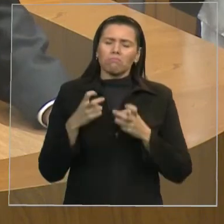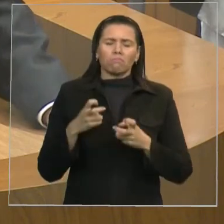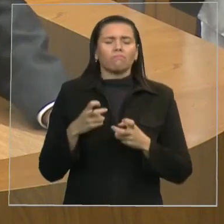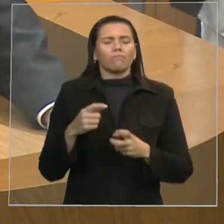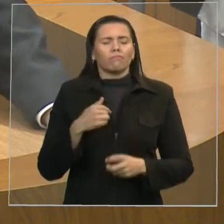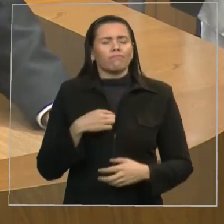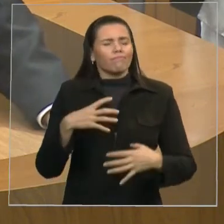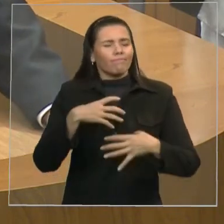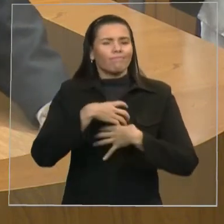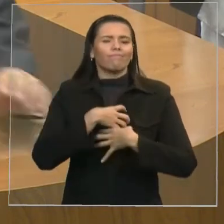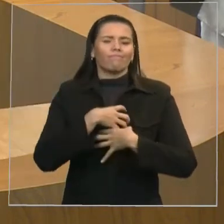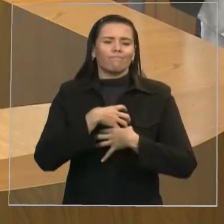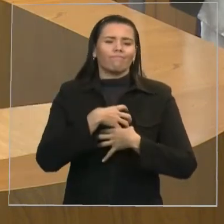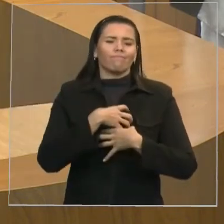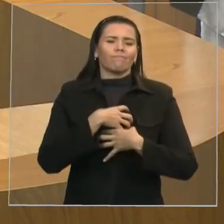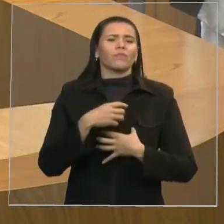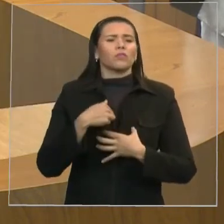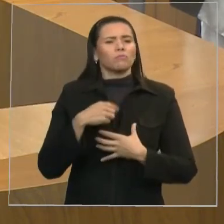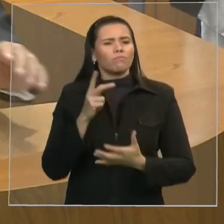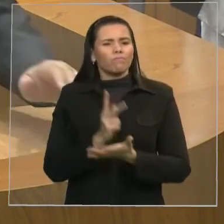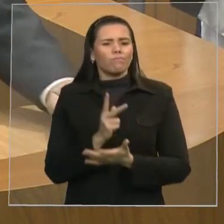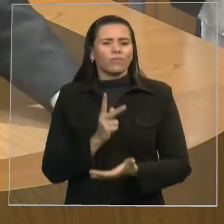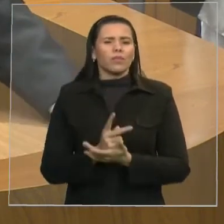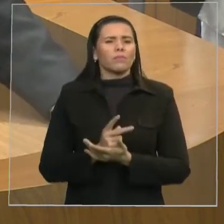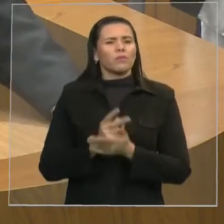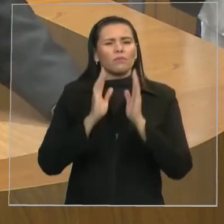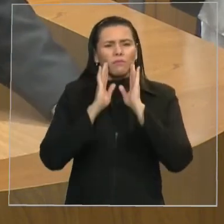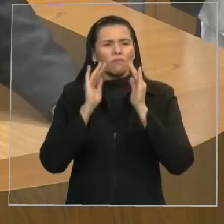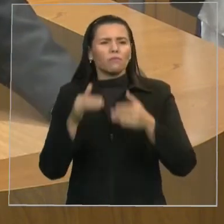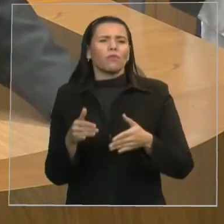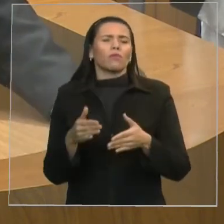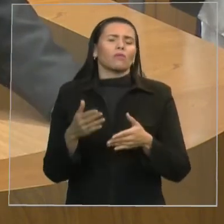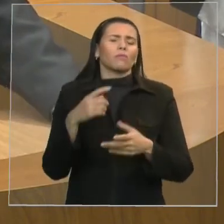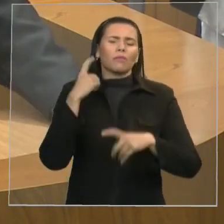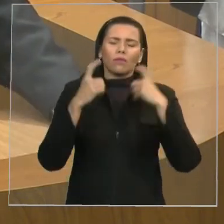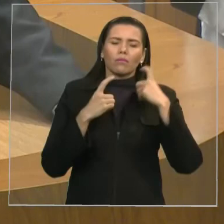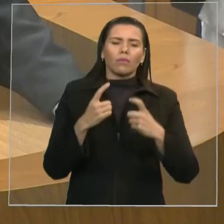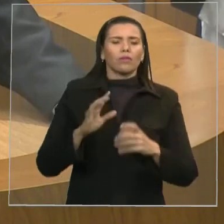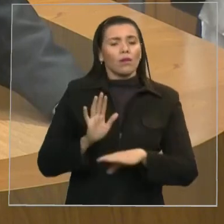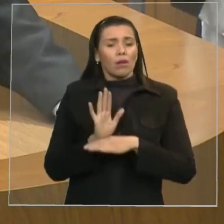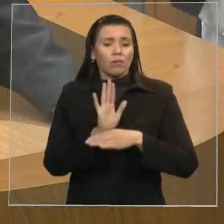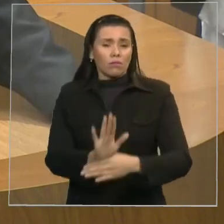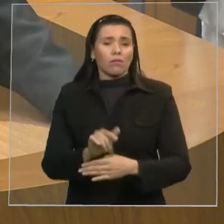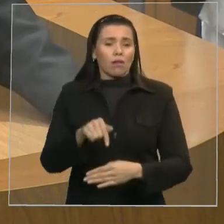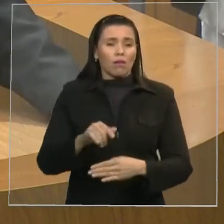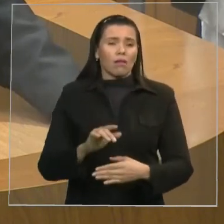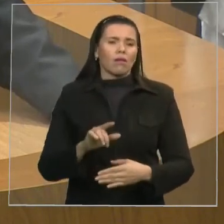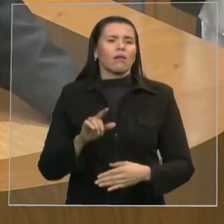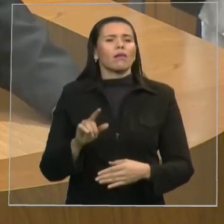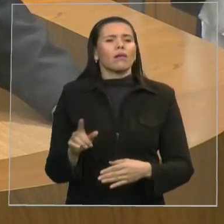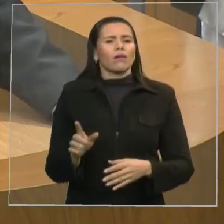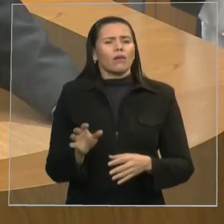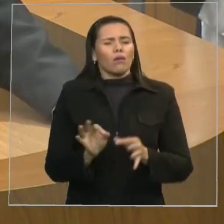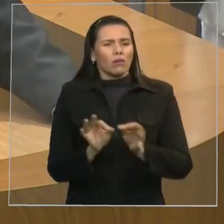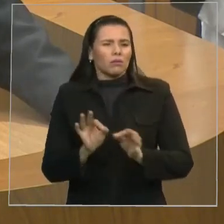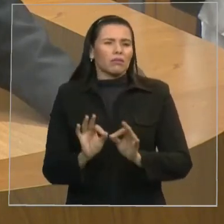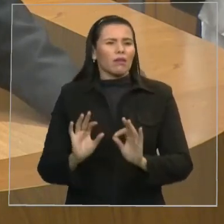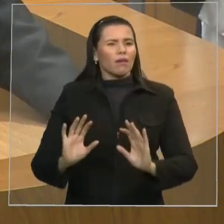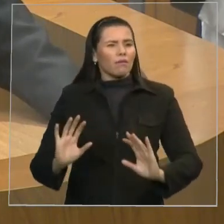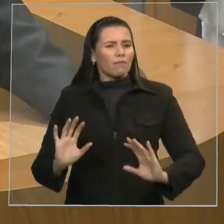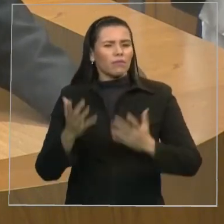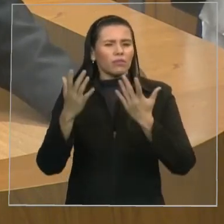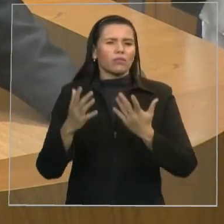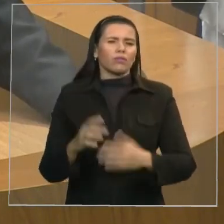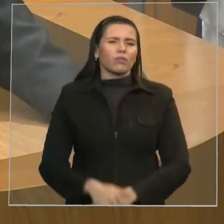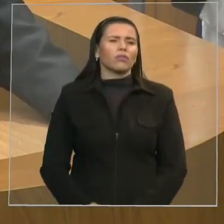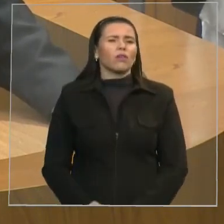nosso calendário de festejos, de idas e vindas pelas comunidades na zona rural. Foram vários e vários